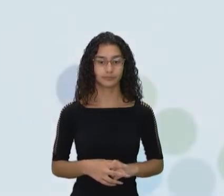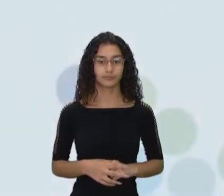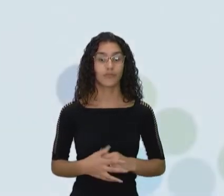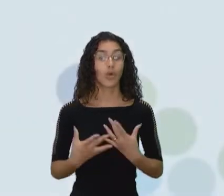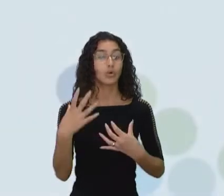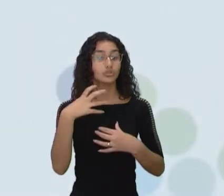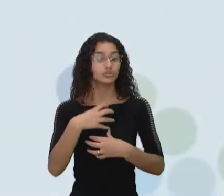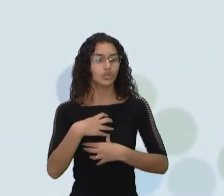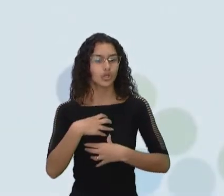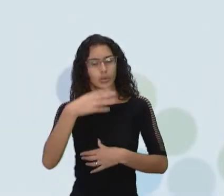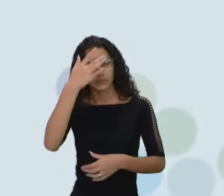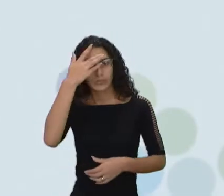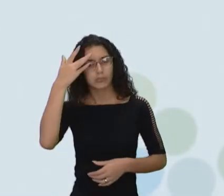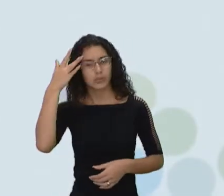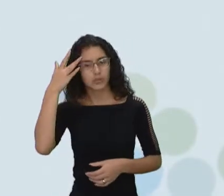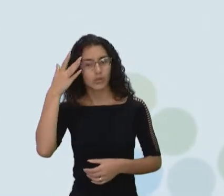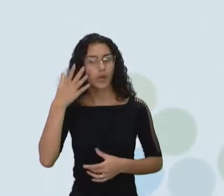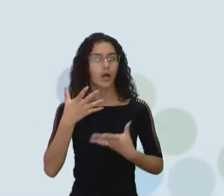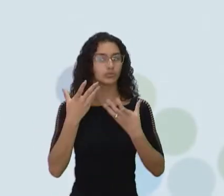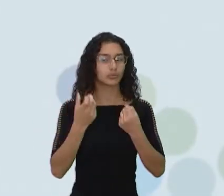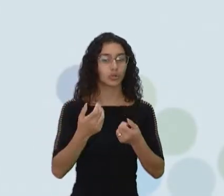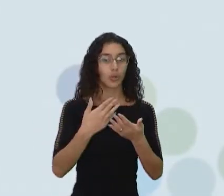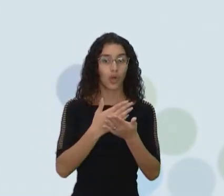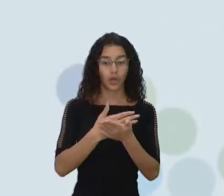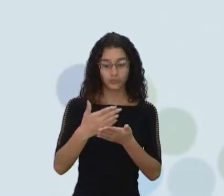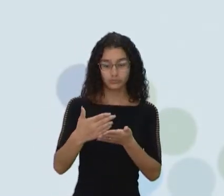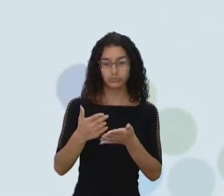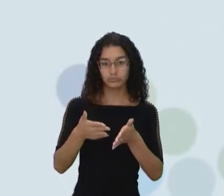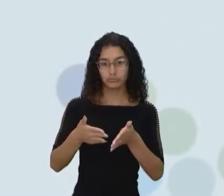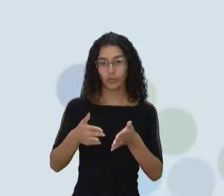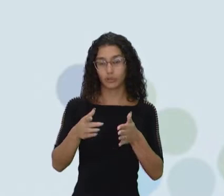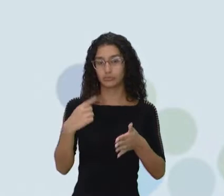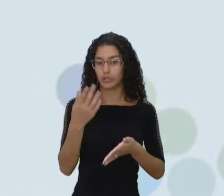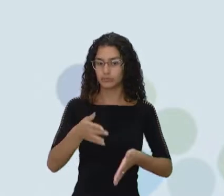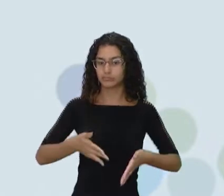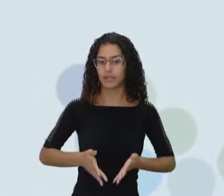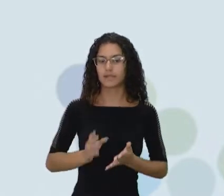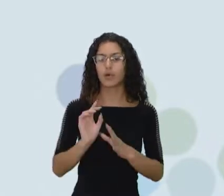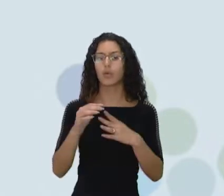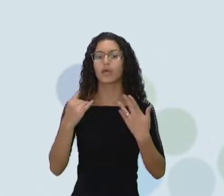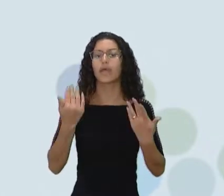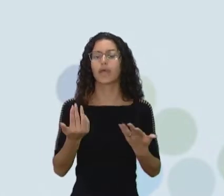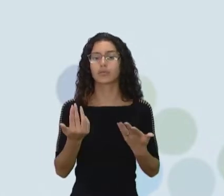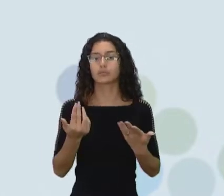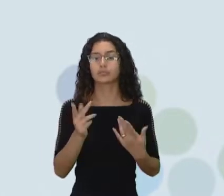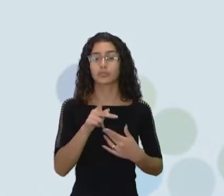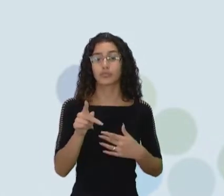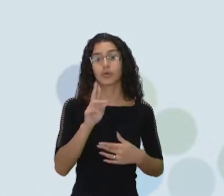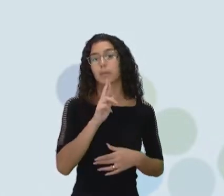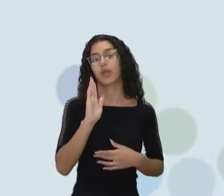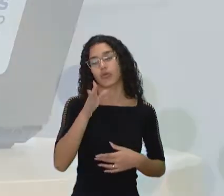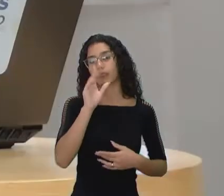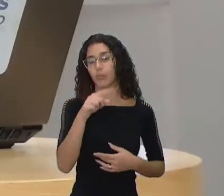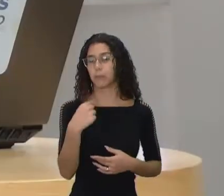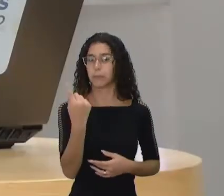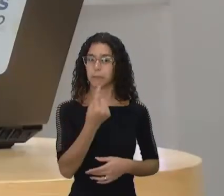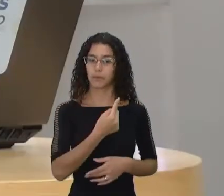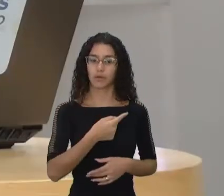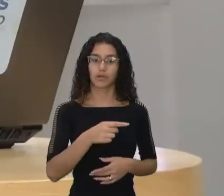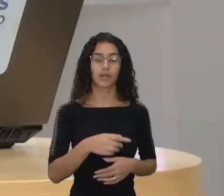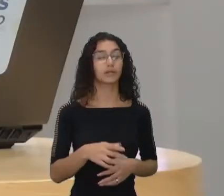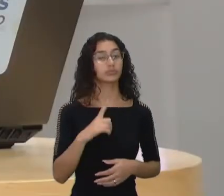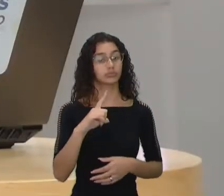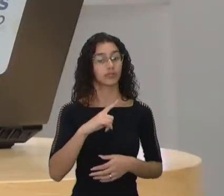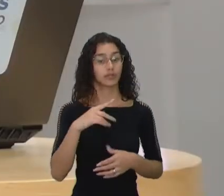De alguma forma, alguém assumiu isso desde quando a gente nasceu. E quem assumiu essas despesas? A professora Roberta já contou aqui para nós que quem